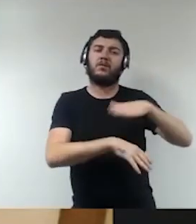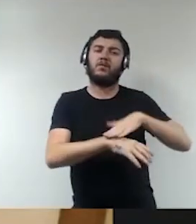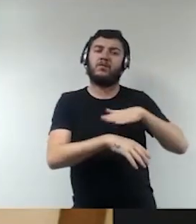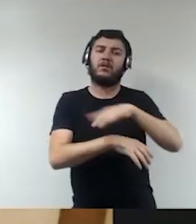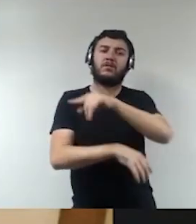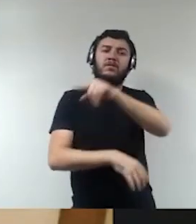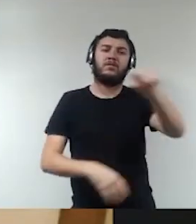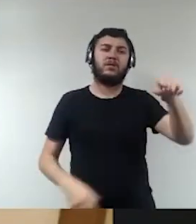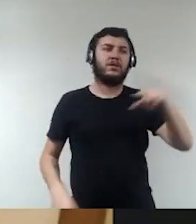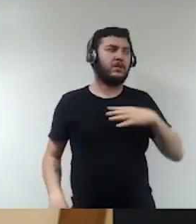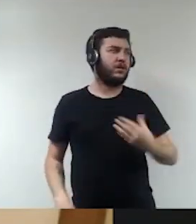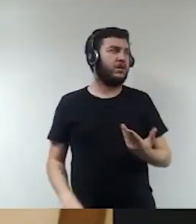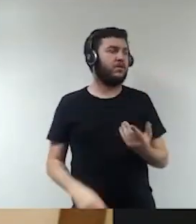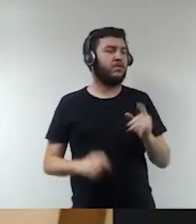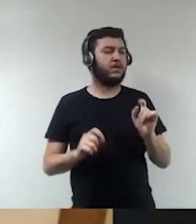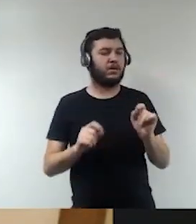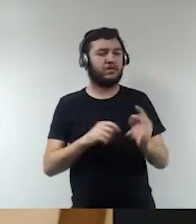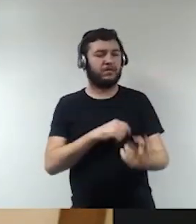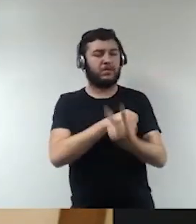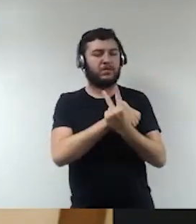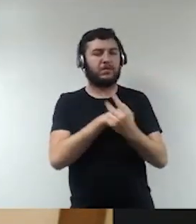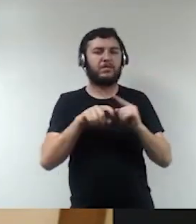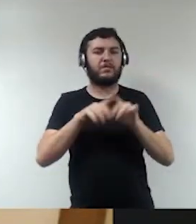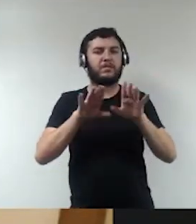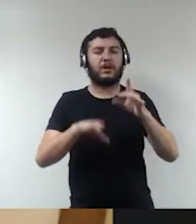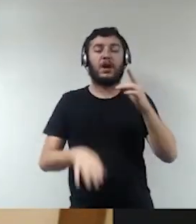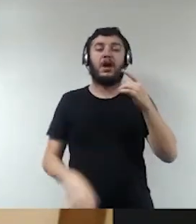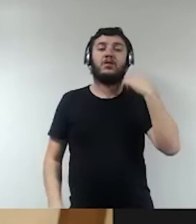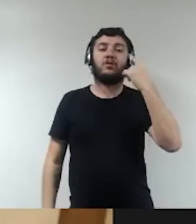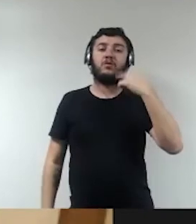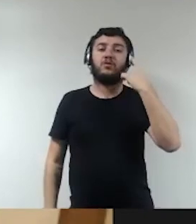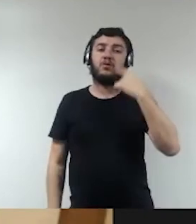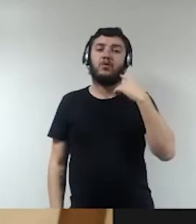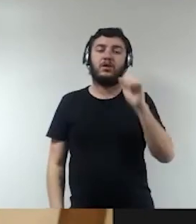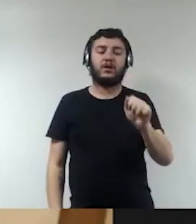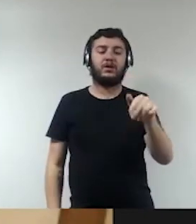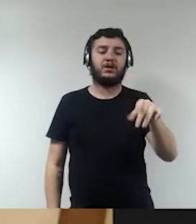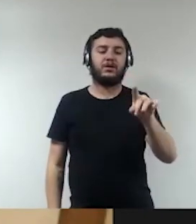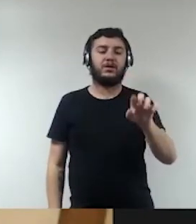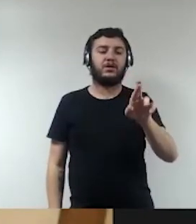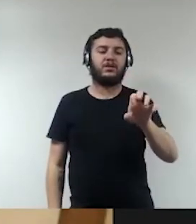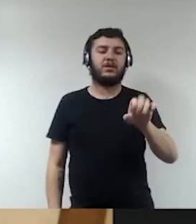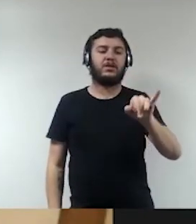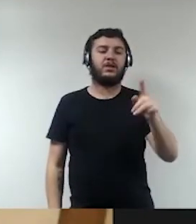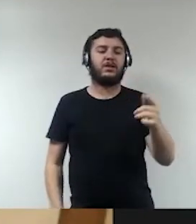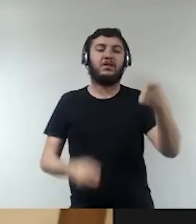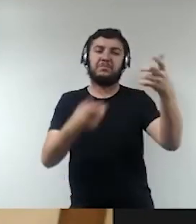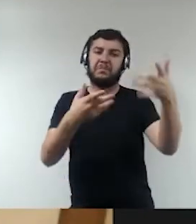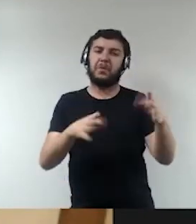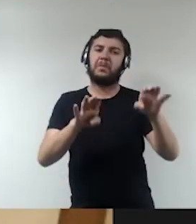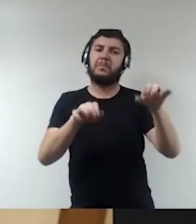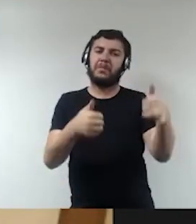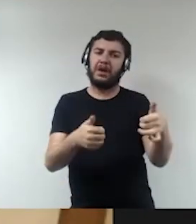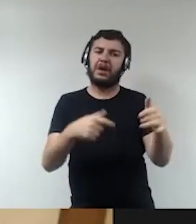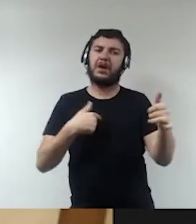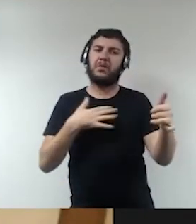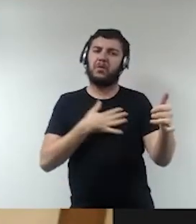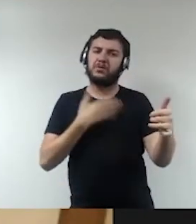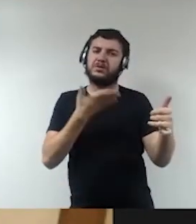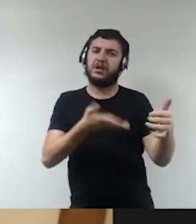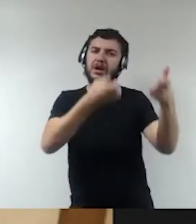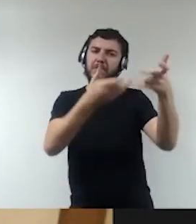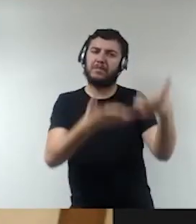uma bolha de proteção, né? A doutora Andréia falou muito bem, eu gostei demais de tudo que ela disse, e acho que a